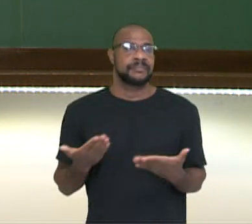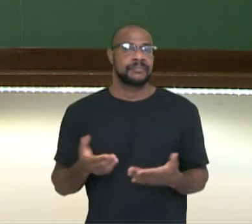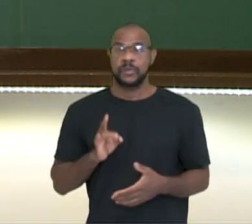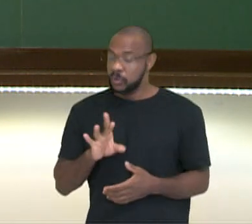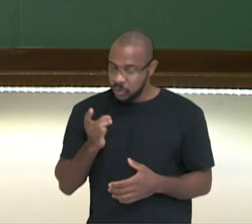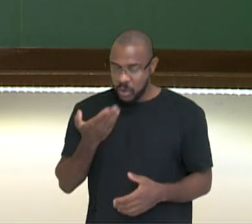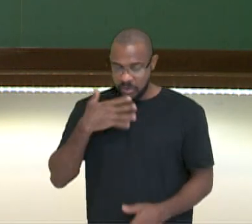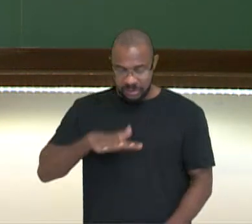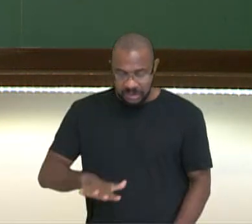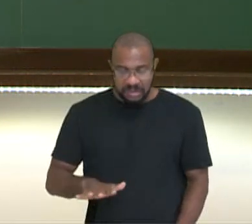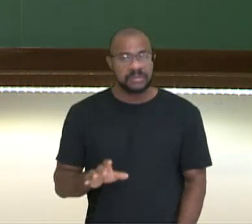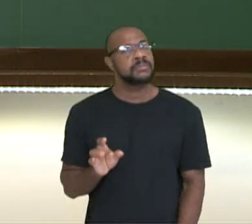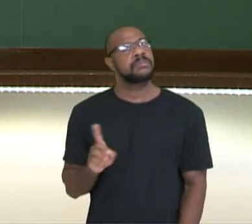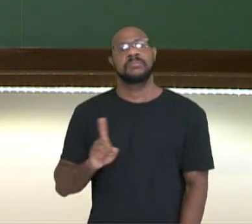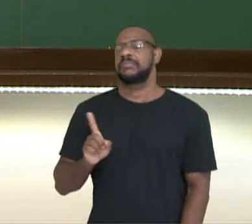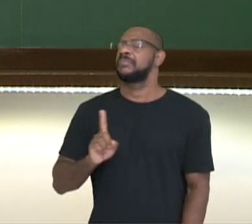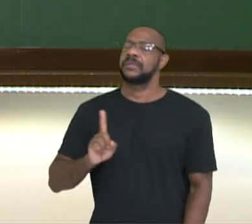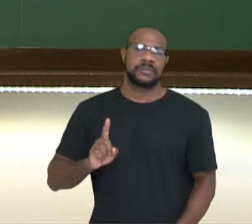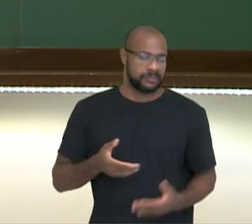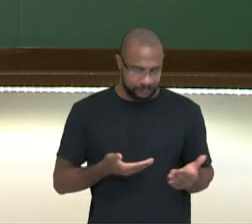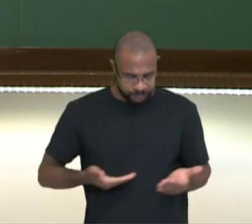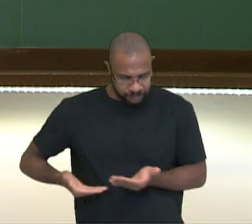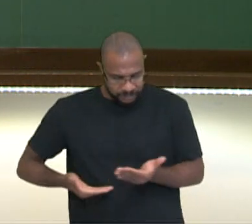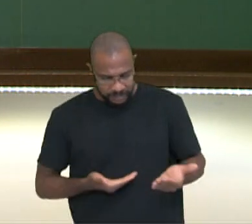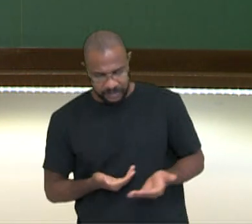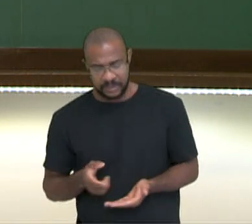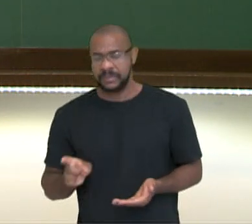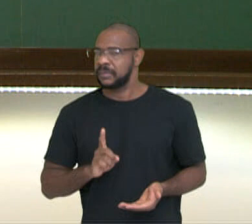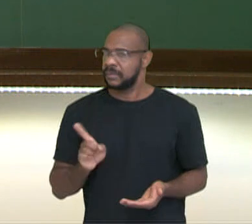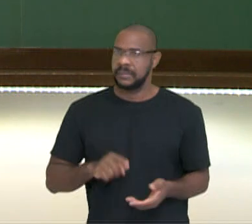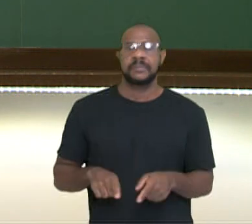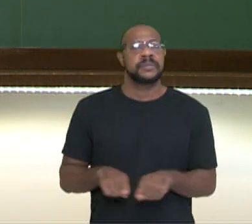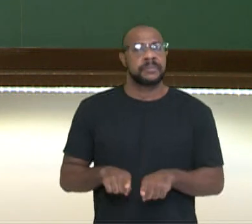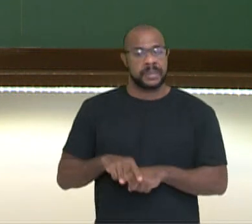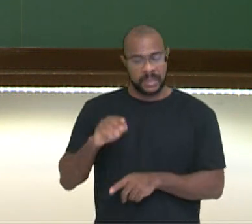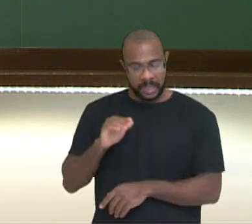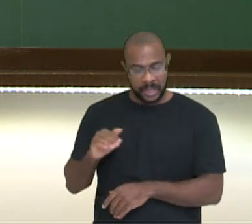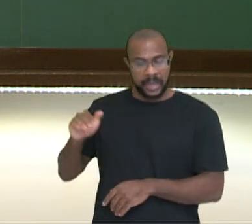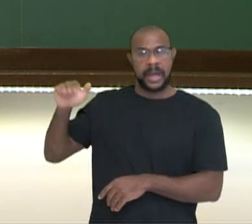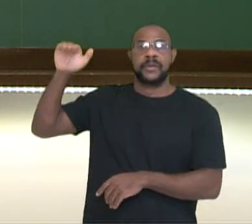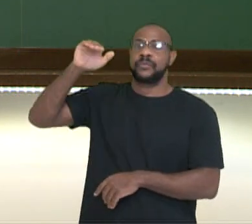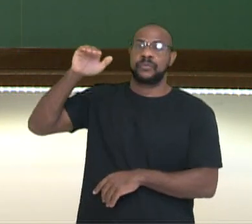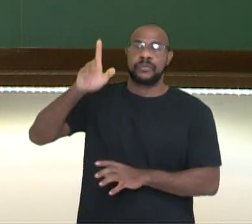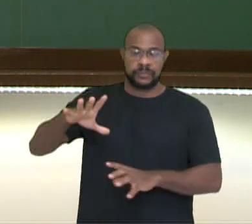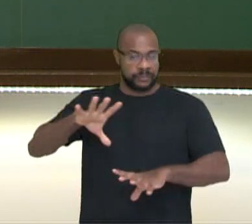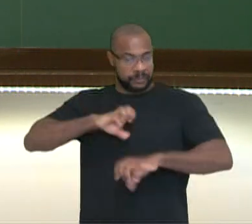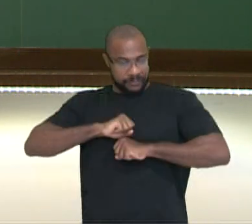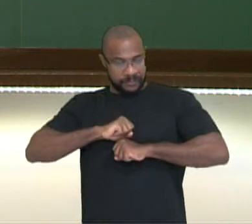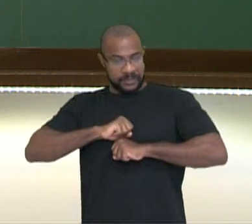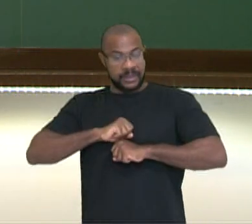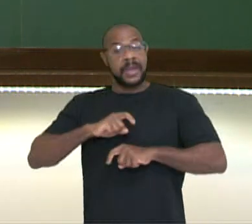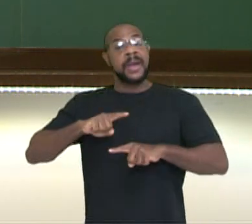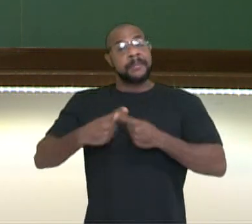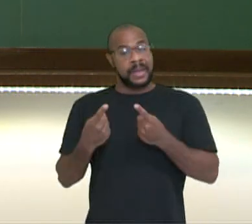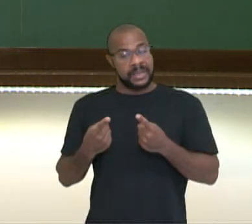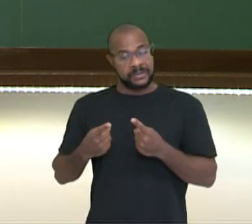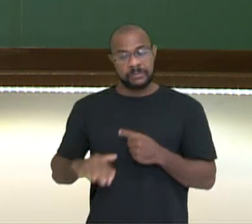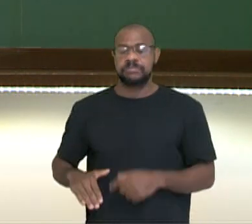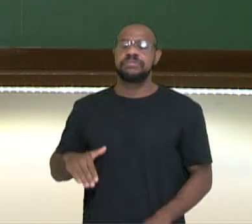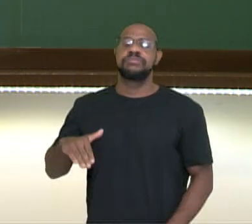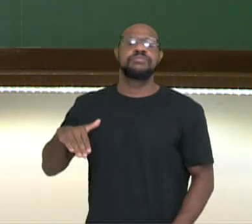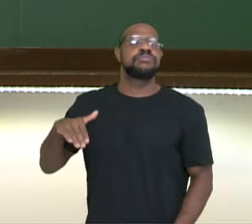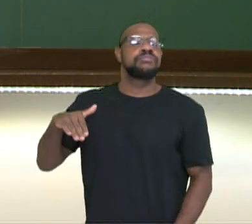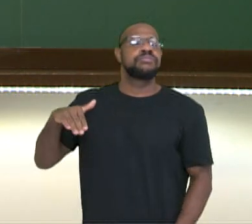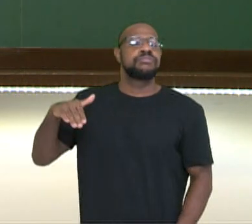com as crianças, só com os recém-nascidos, né? Com os fetos que estão se desenvolvendo. Que uma pessoa adulta que foi infectada pode até não apresentar sintoma,